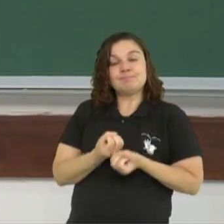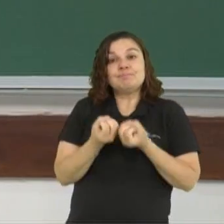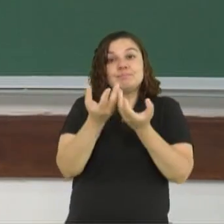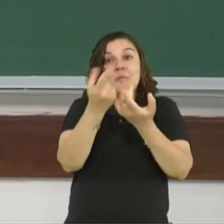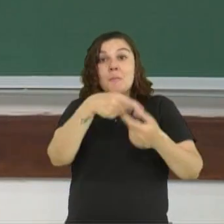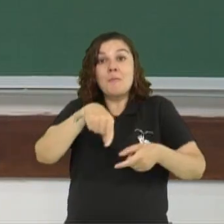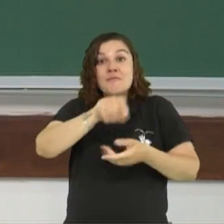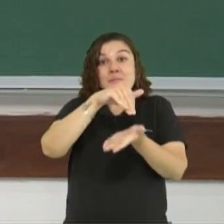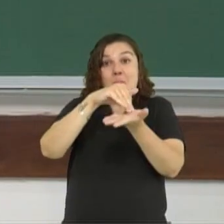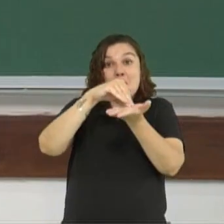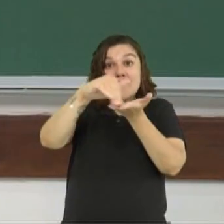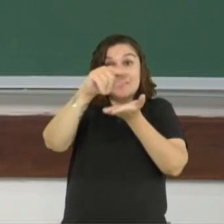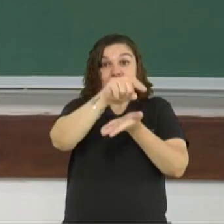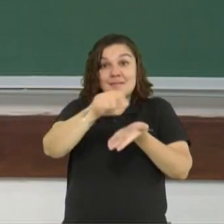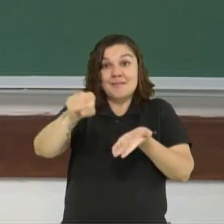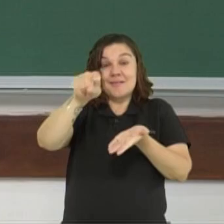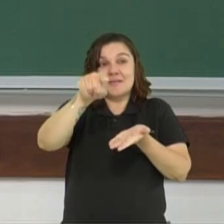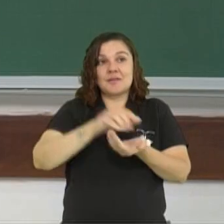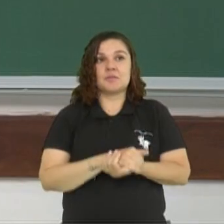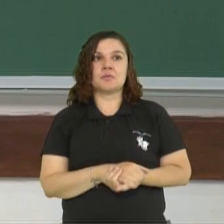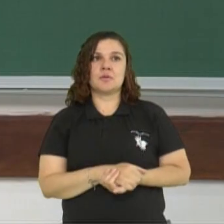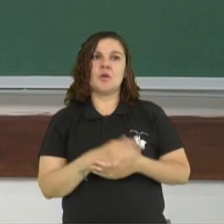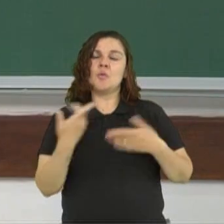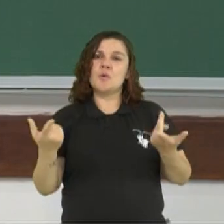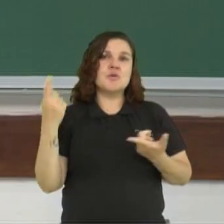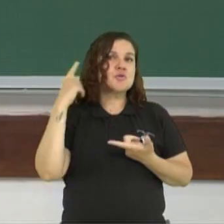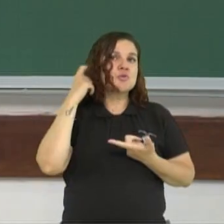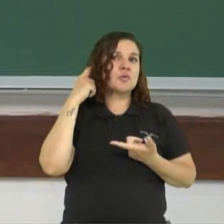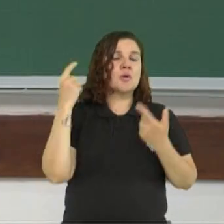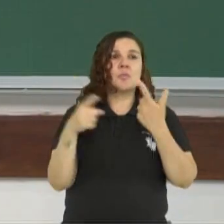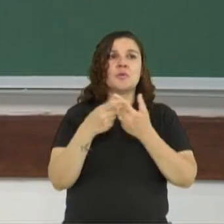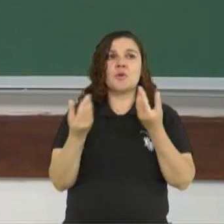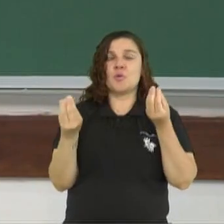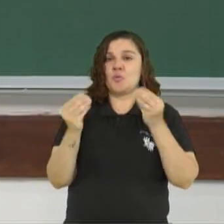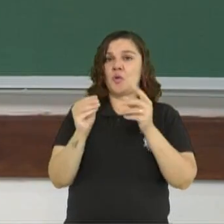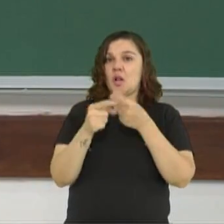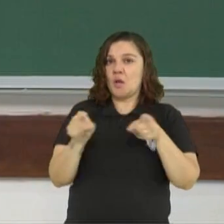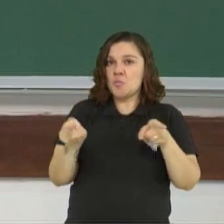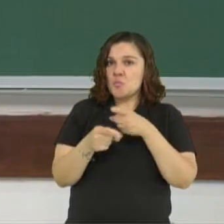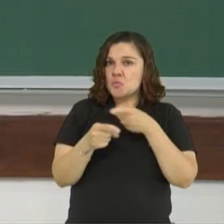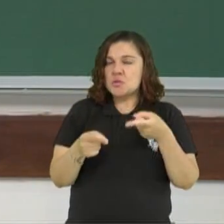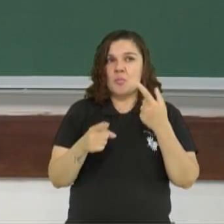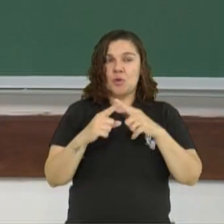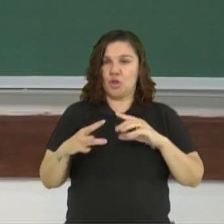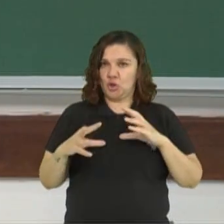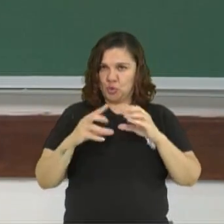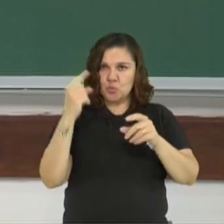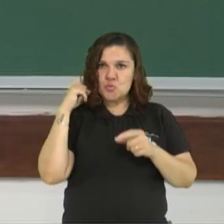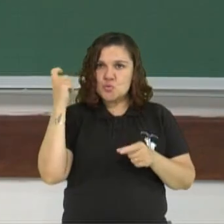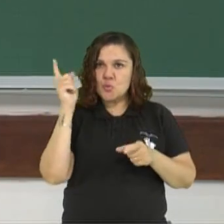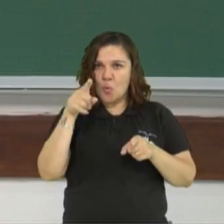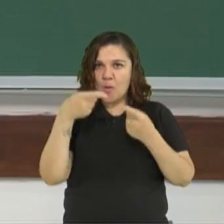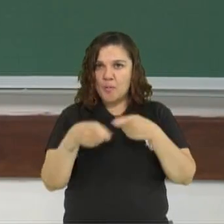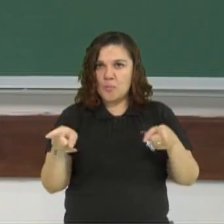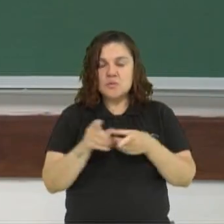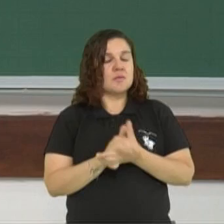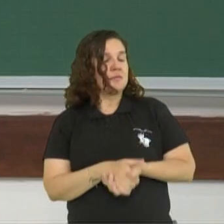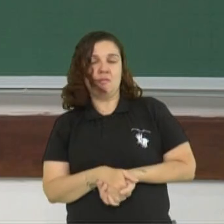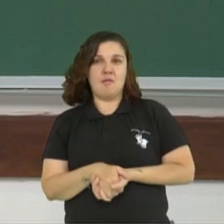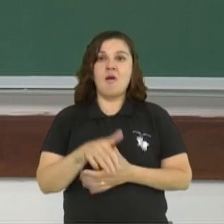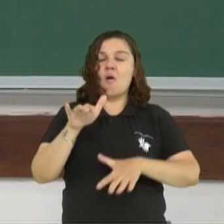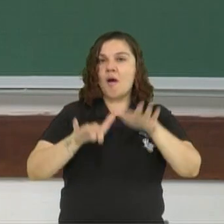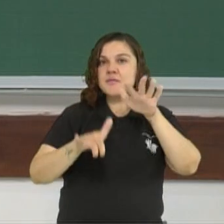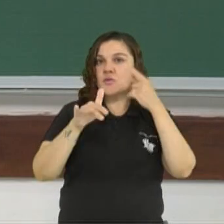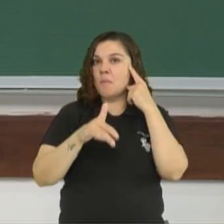você. Está trazendo uma mensagem para você. Sonoro. Por que eu não coloquei música? Porque nem todo som é música. De repente, um som pode ser uma